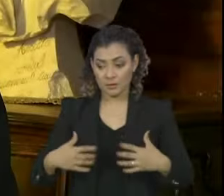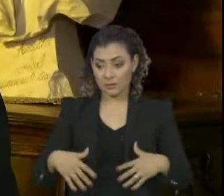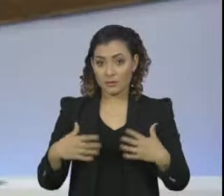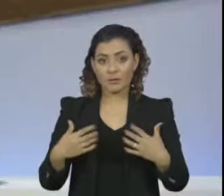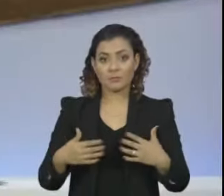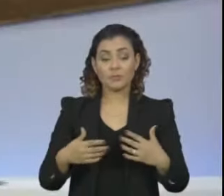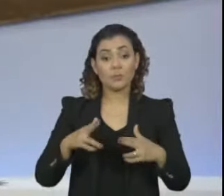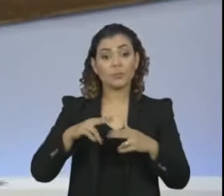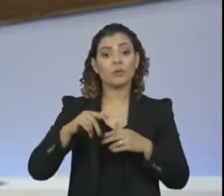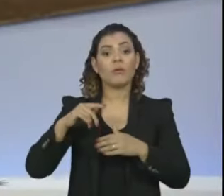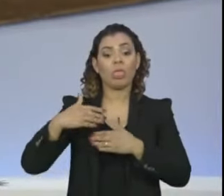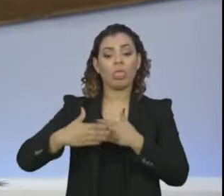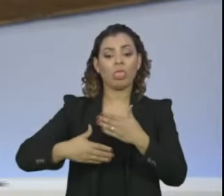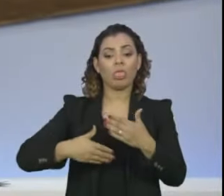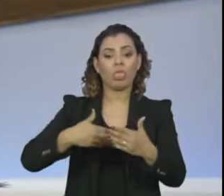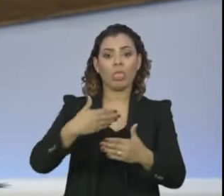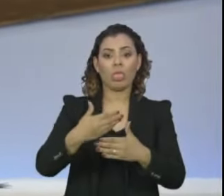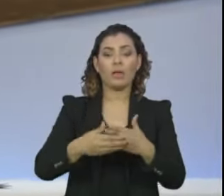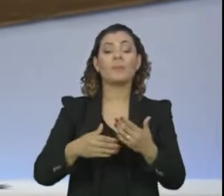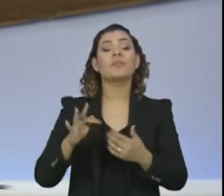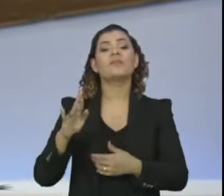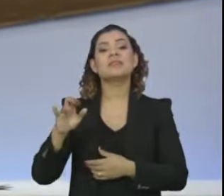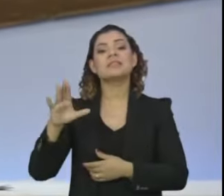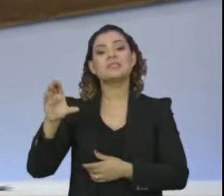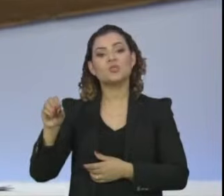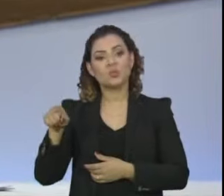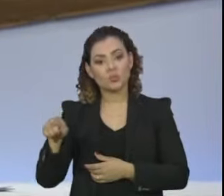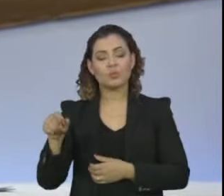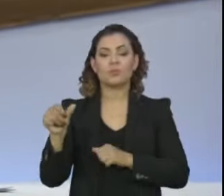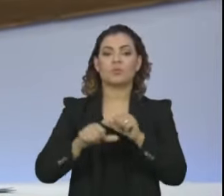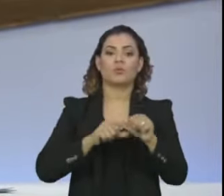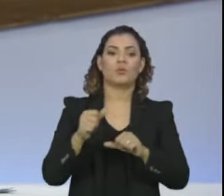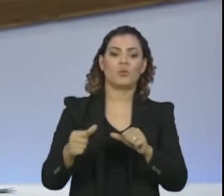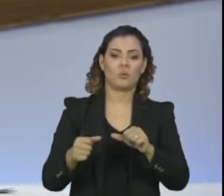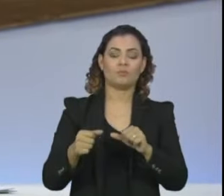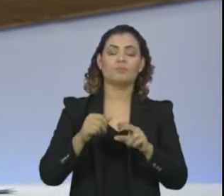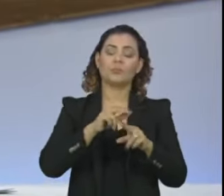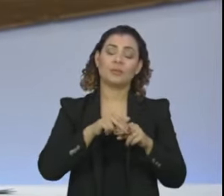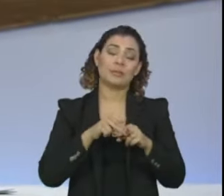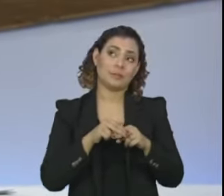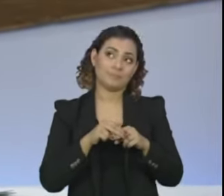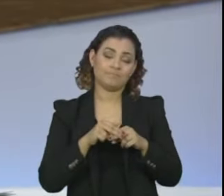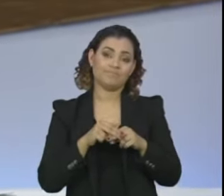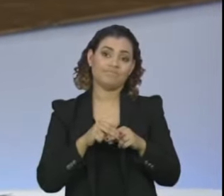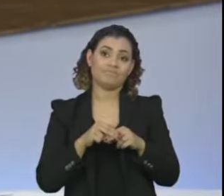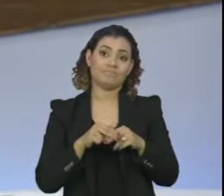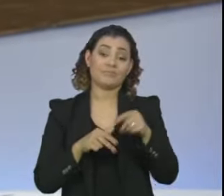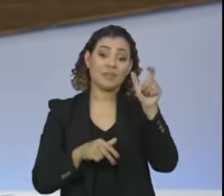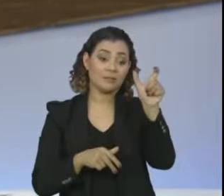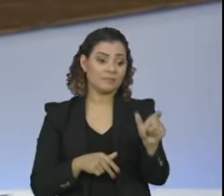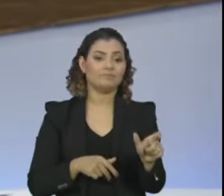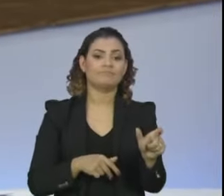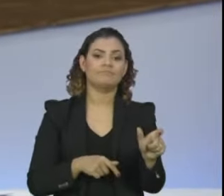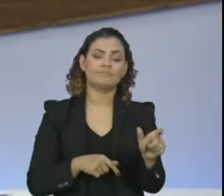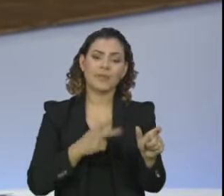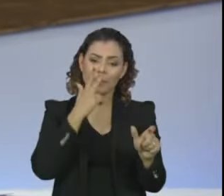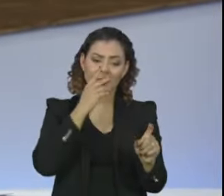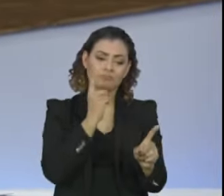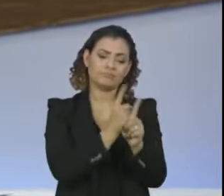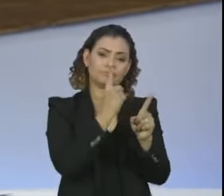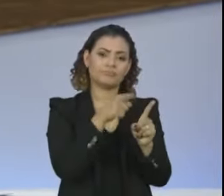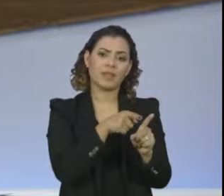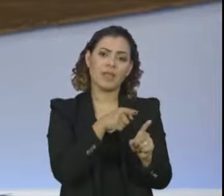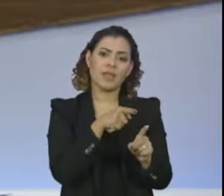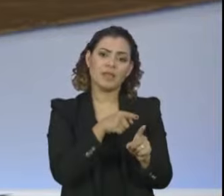que no depois do pontificado de Francisco quando ele foi quando ele foi beatificado por